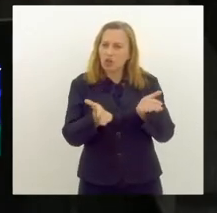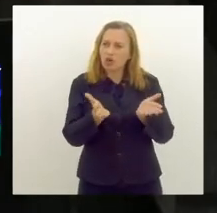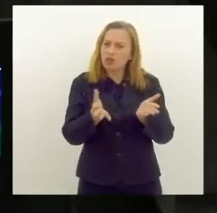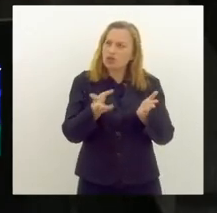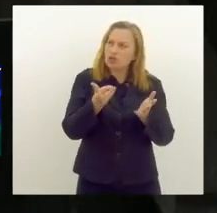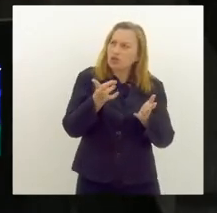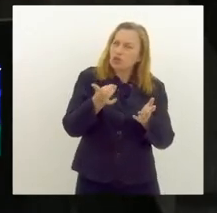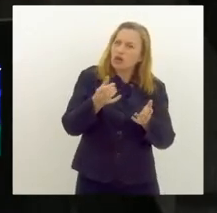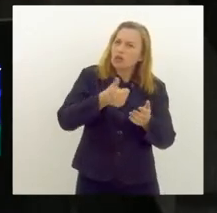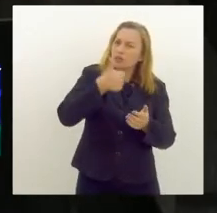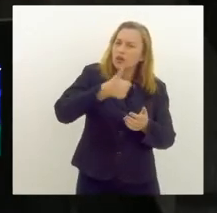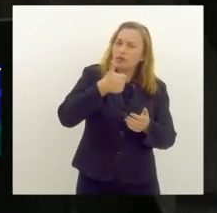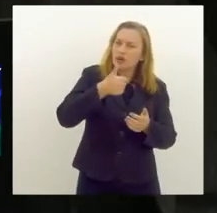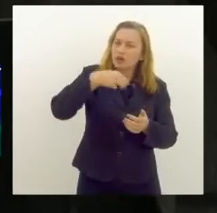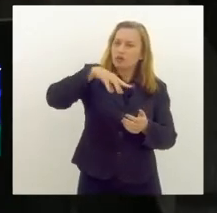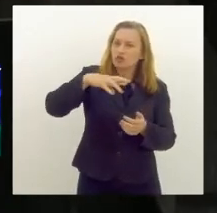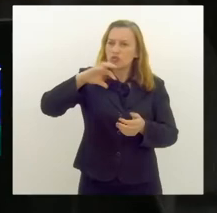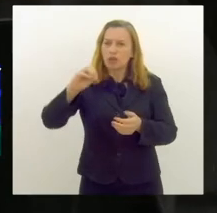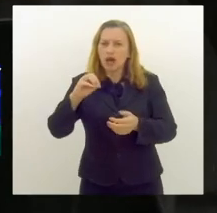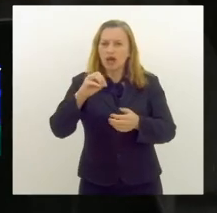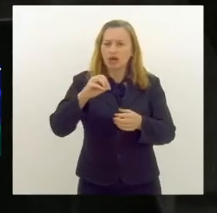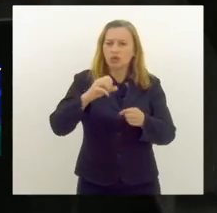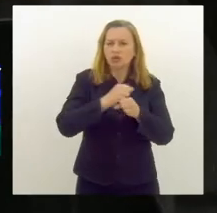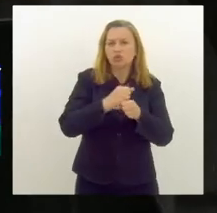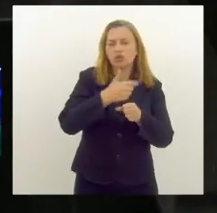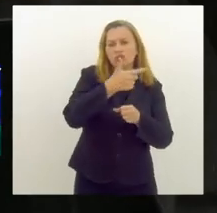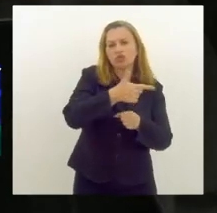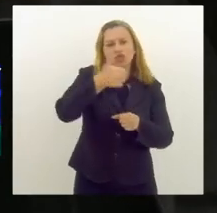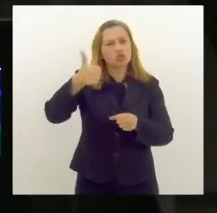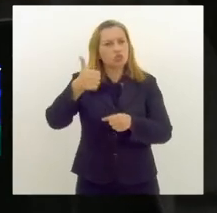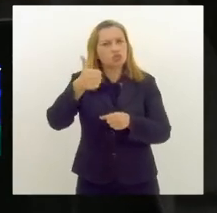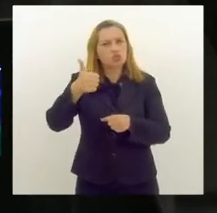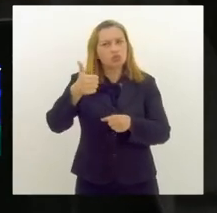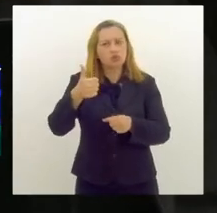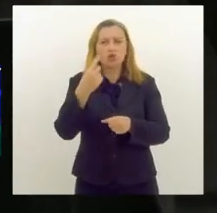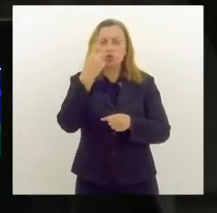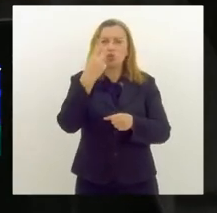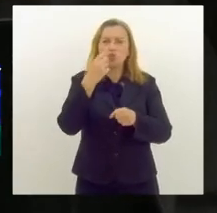de 1º de maio de 21,